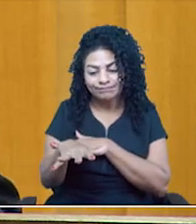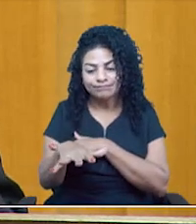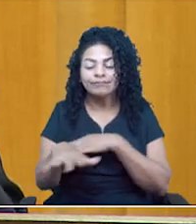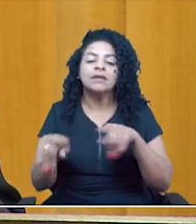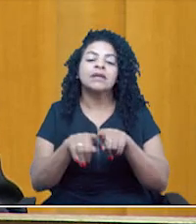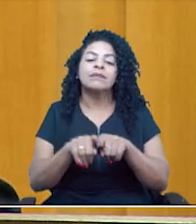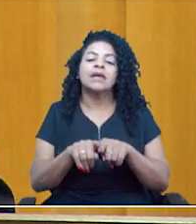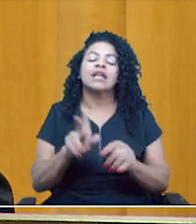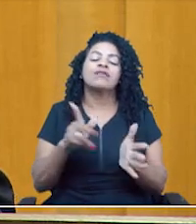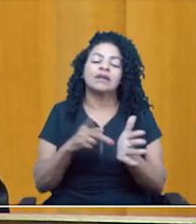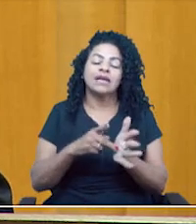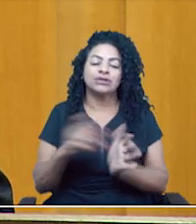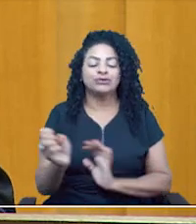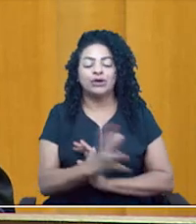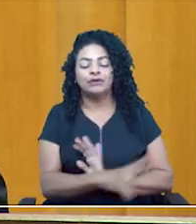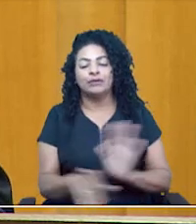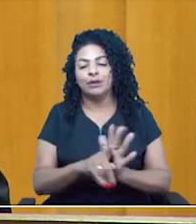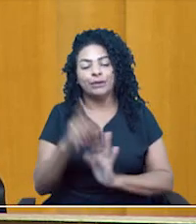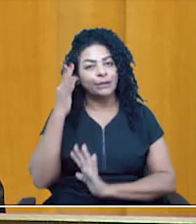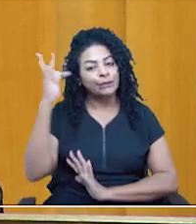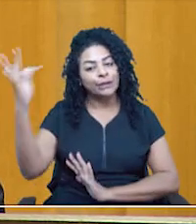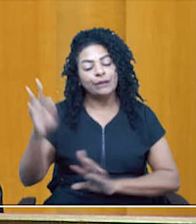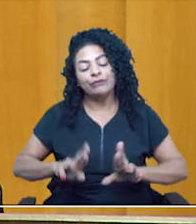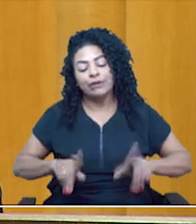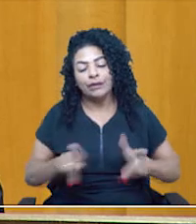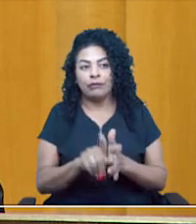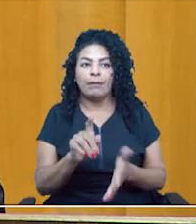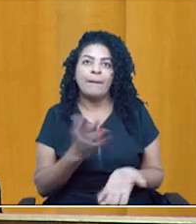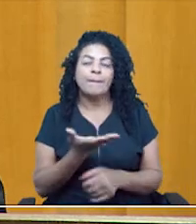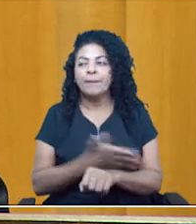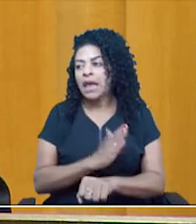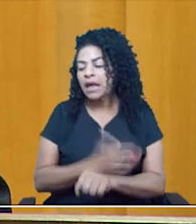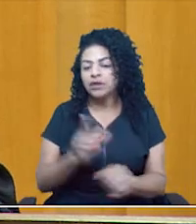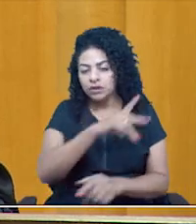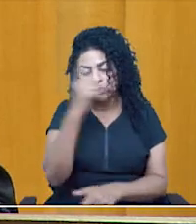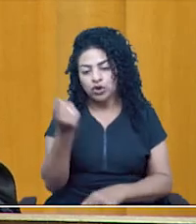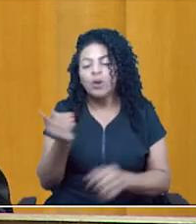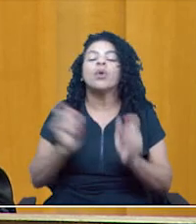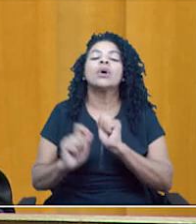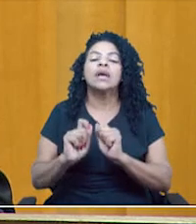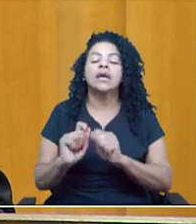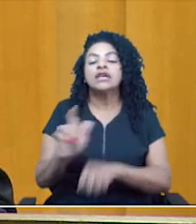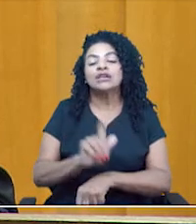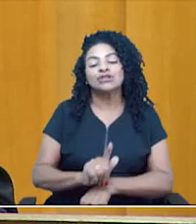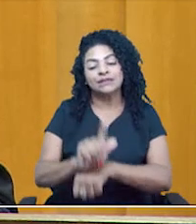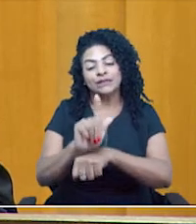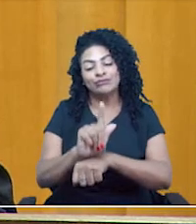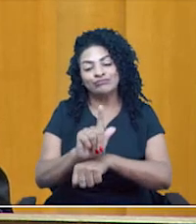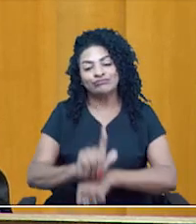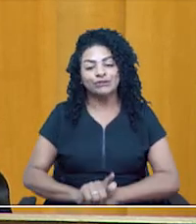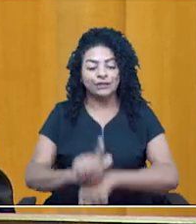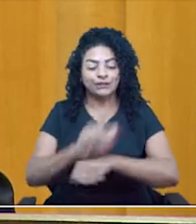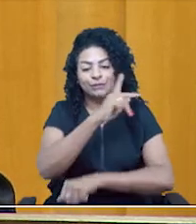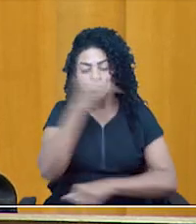só uma nova teoria, ou novas teorias, mas novas práticas de gestão de pessoas. Não sei para onde vai, não sei se isso é necessariamente bom. Meu